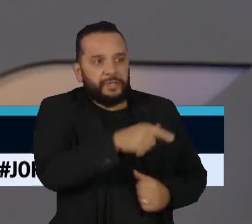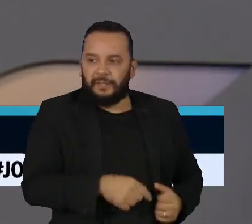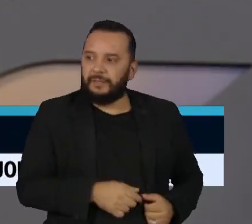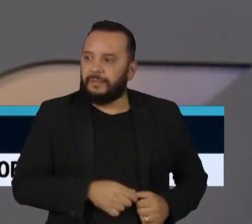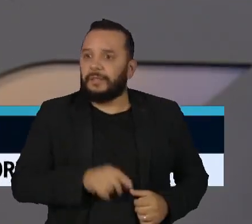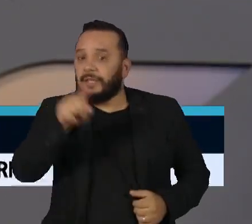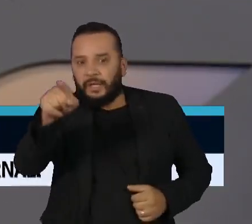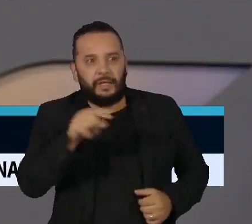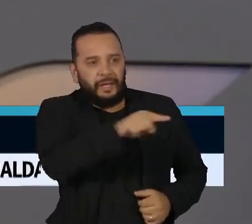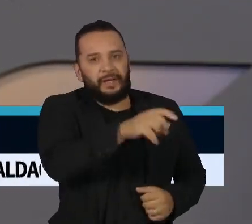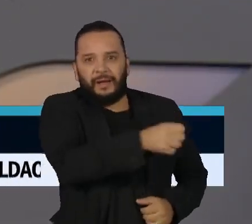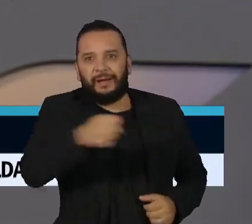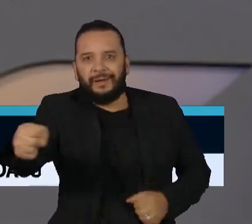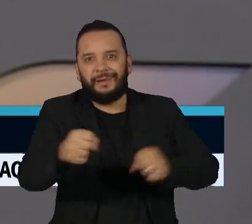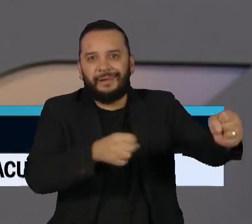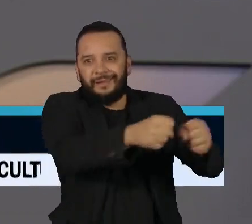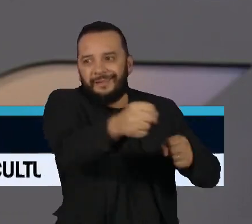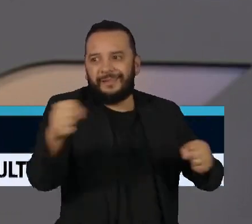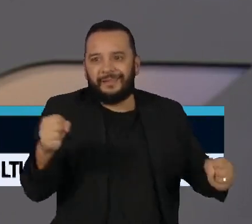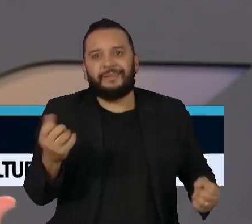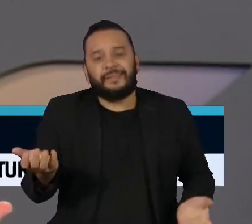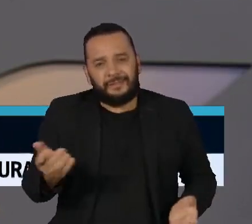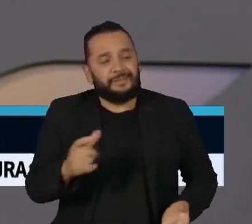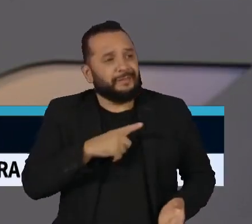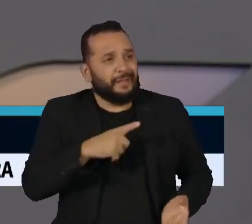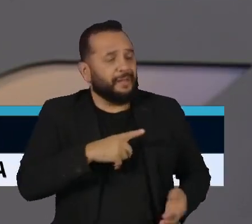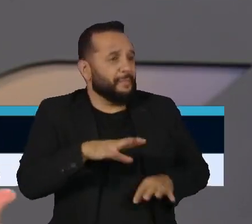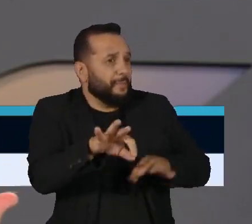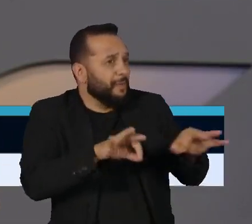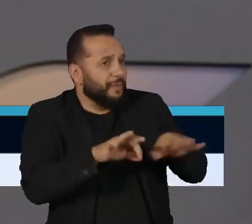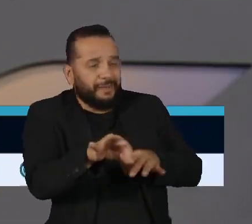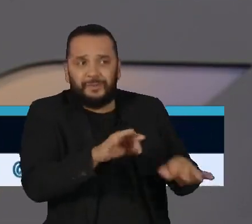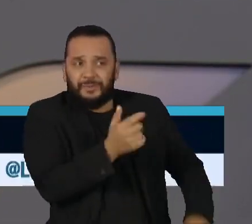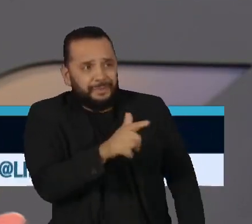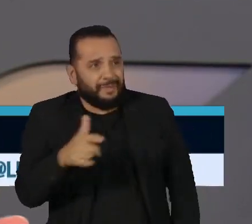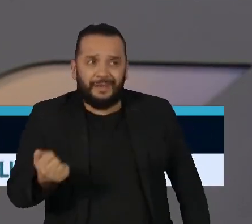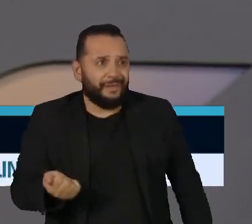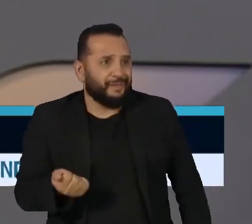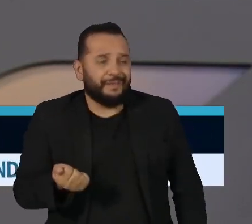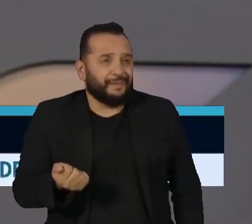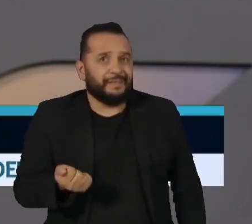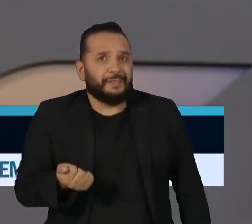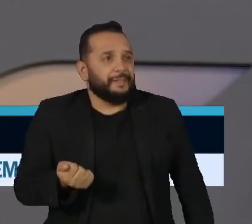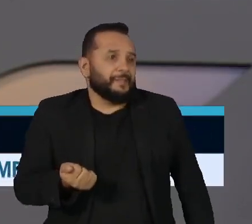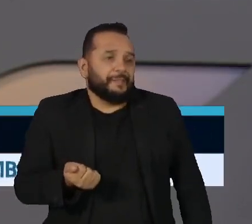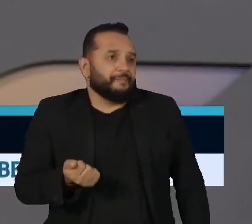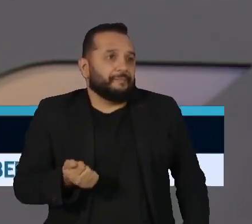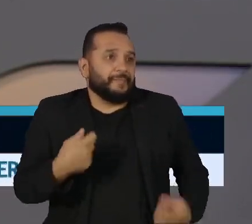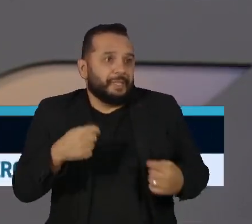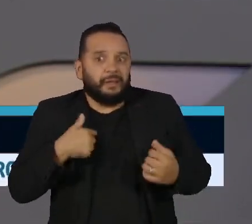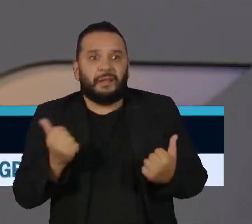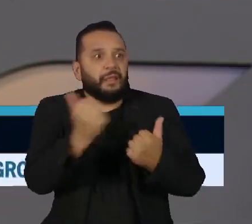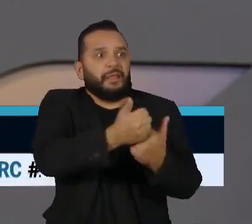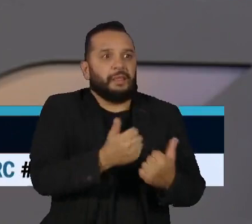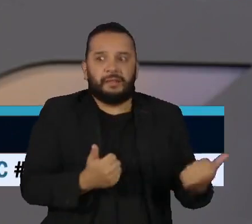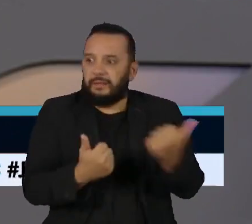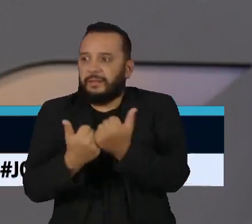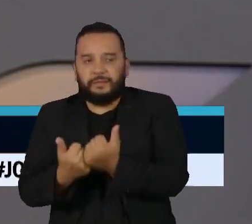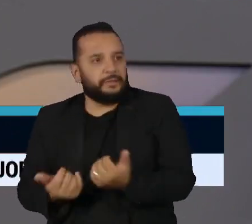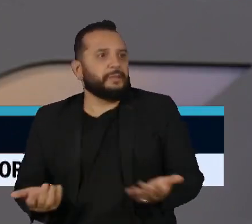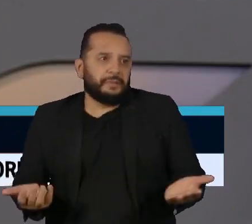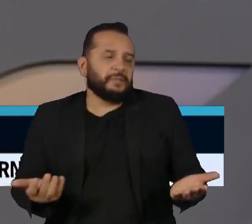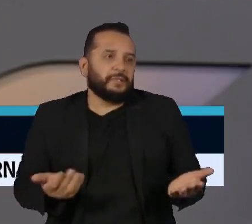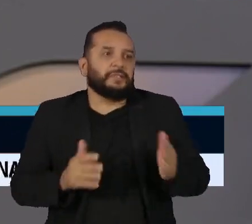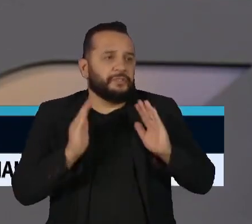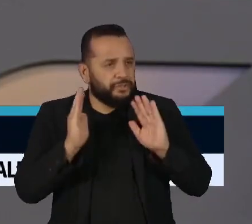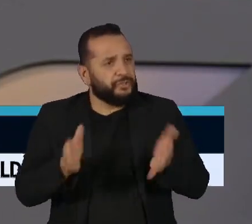Primeiro Momento fazer ações que não tava no plano né no coisas de novo não tava no plano né tinha feito uma acomodação